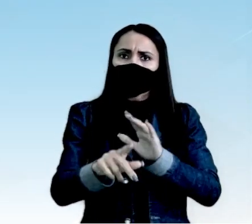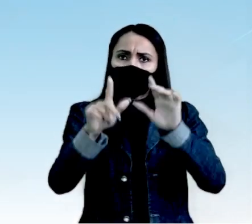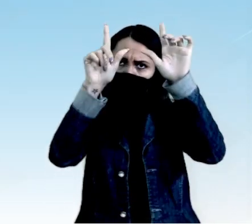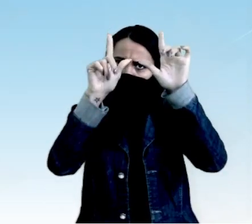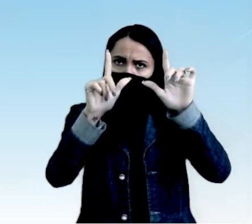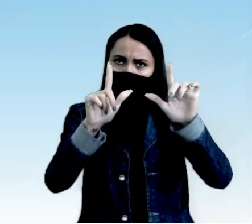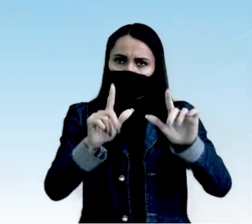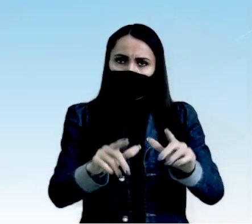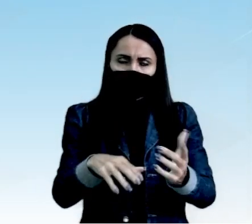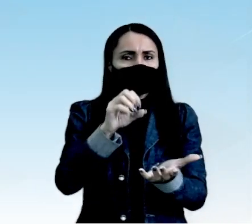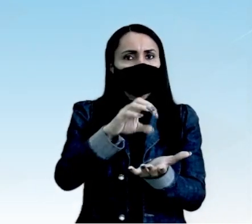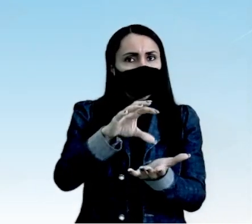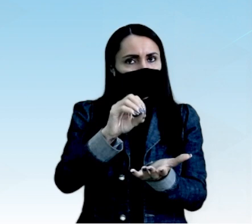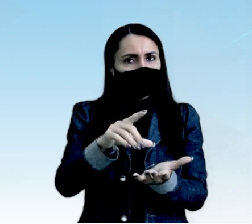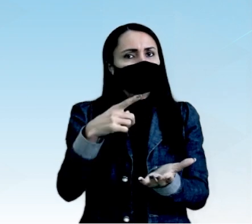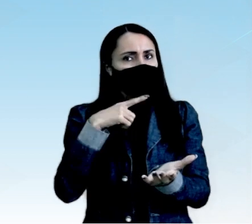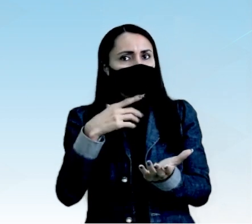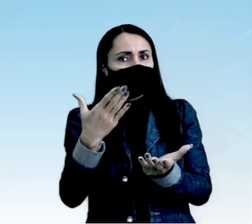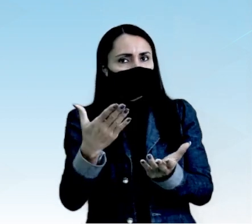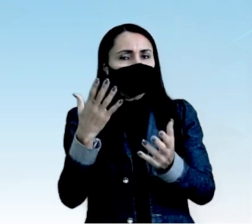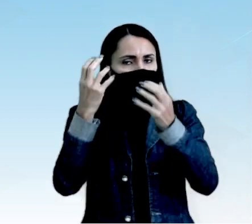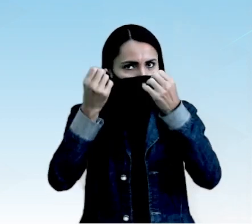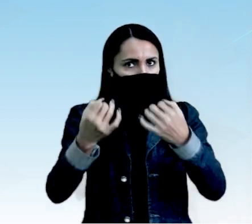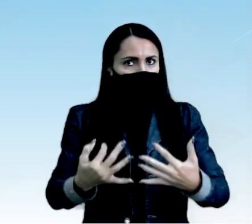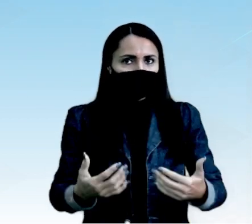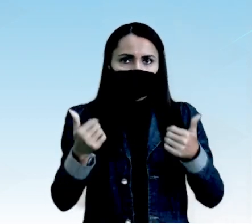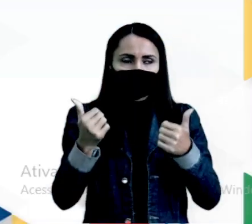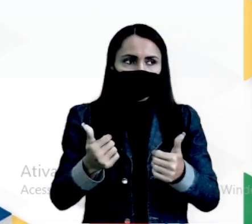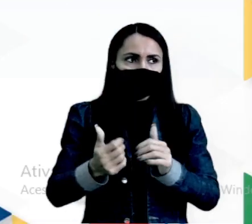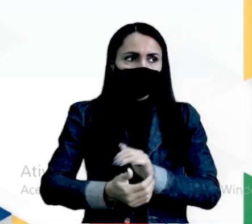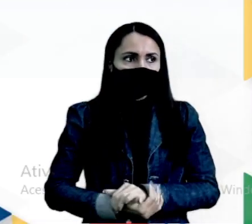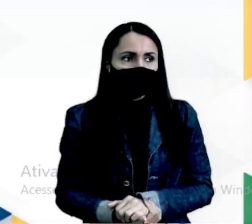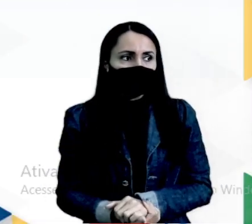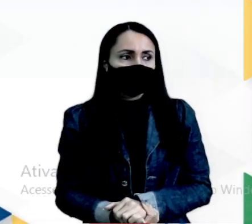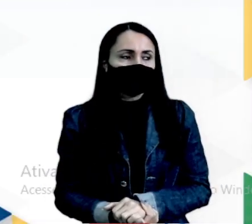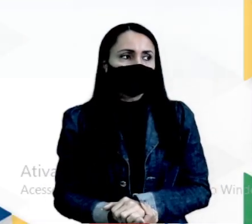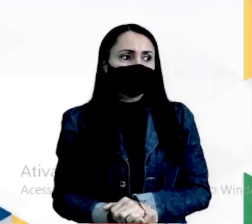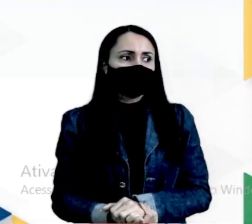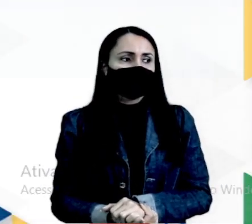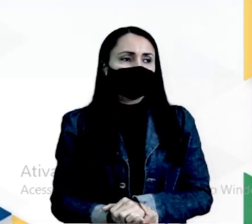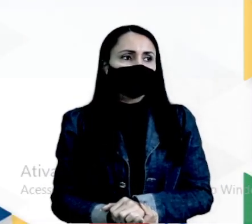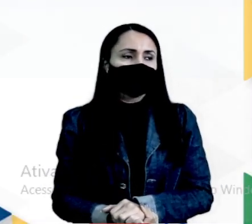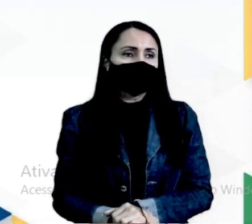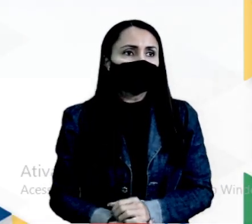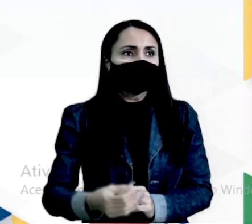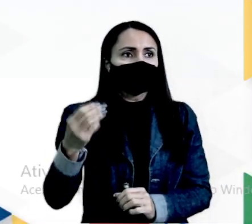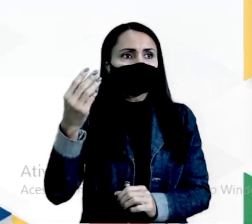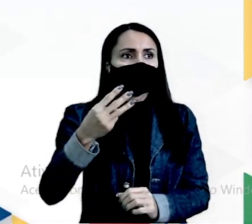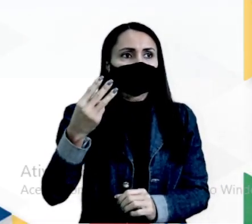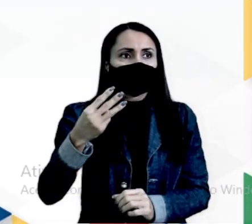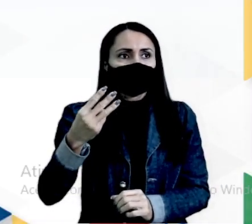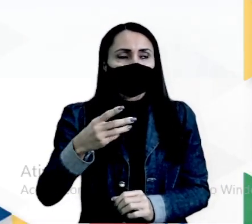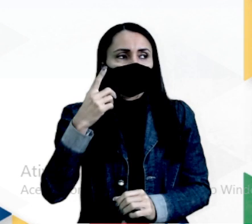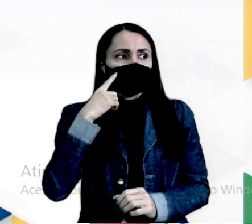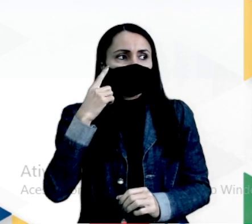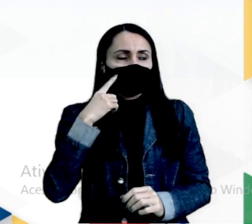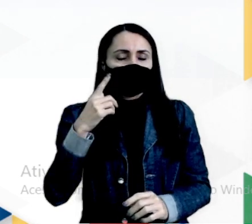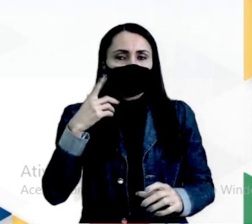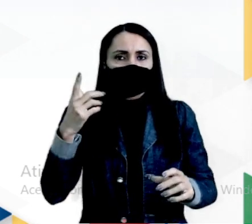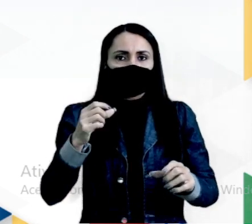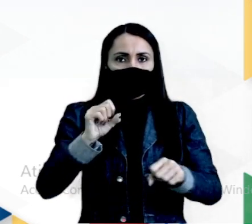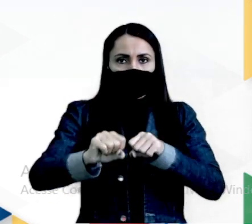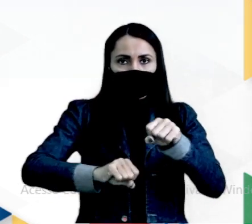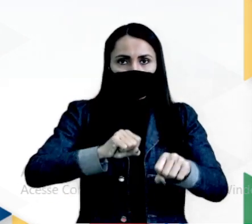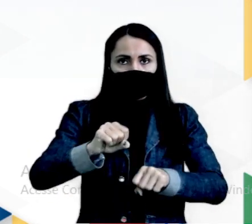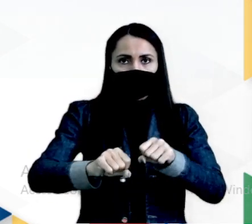nossas falando sobre números irracionais, tá? Se liga aí. Vamos para a nossa questão? Terceira questão fala sobre a roda de ônibus de bicicleta